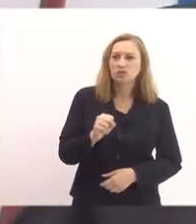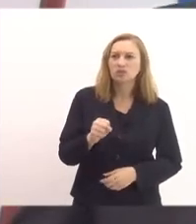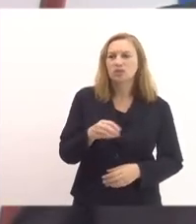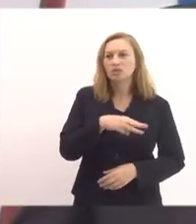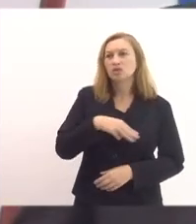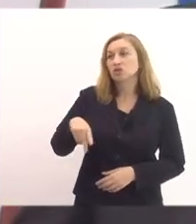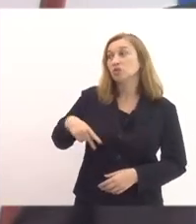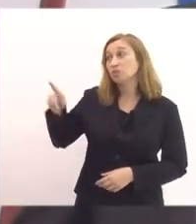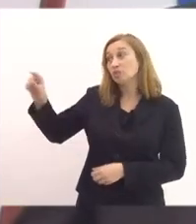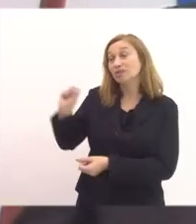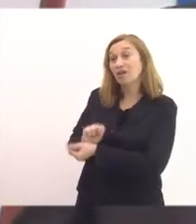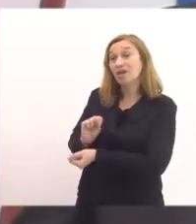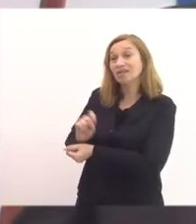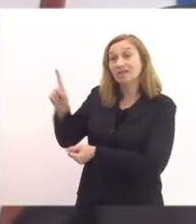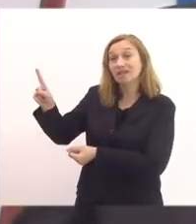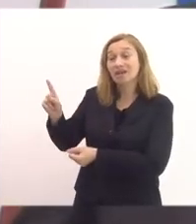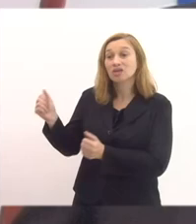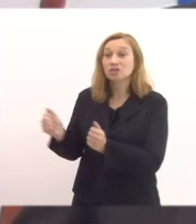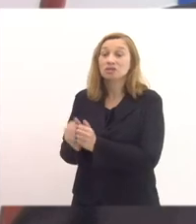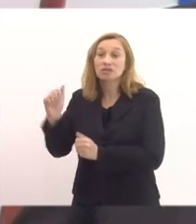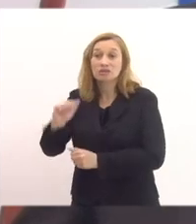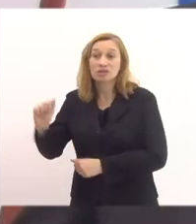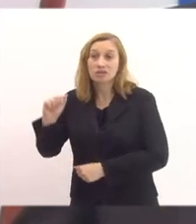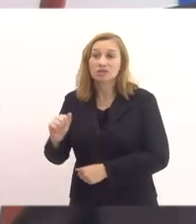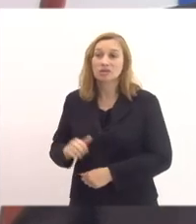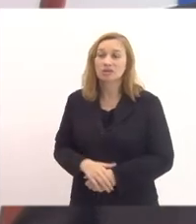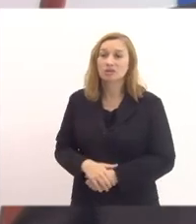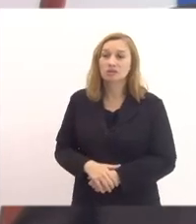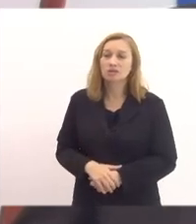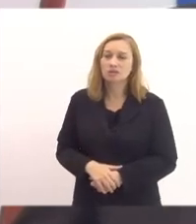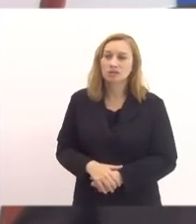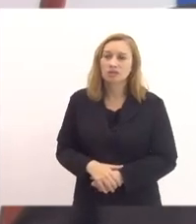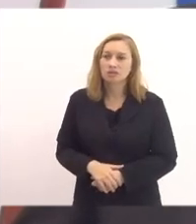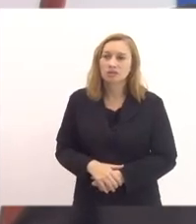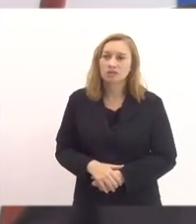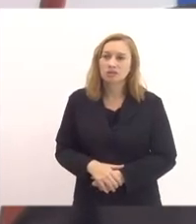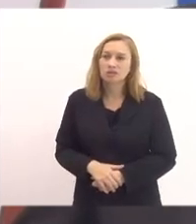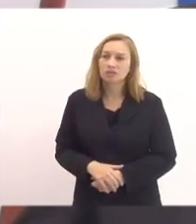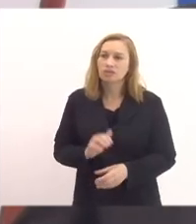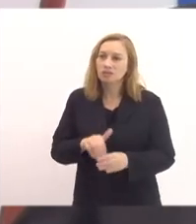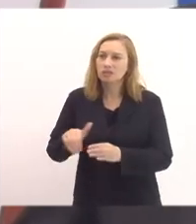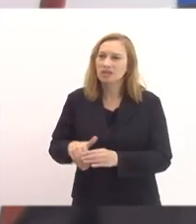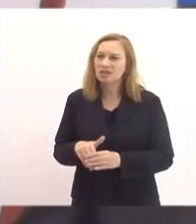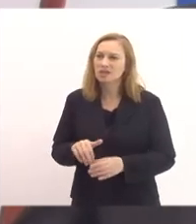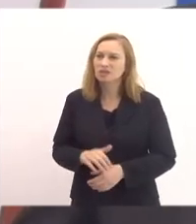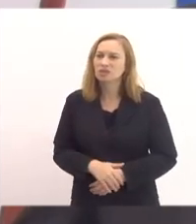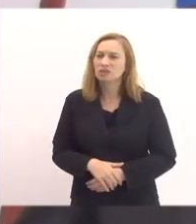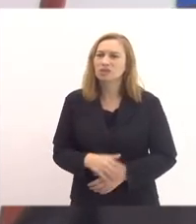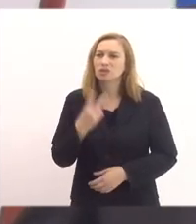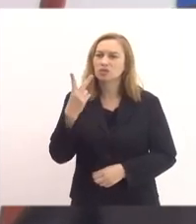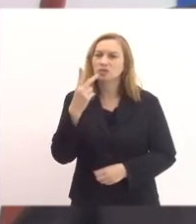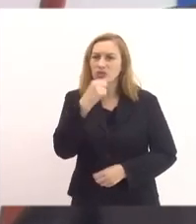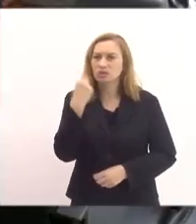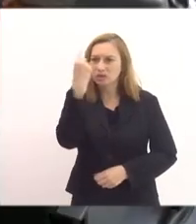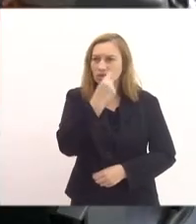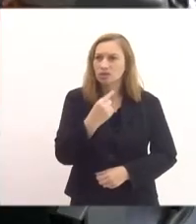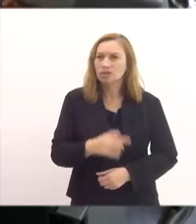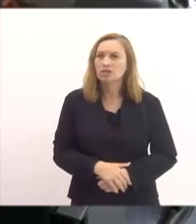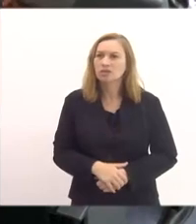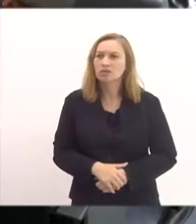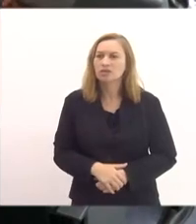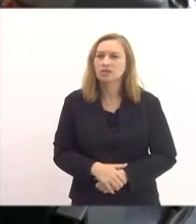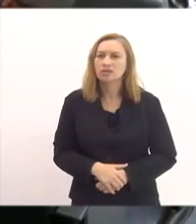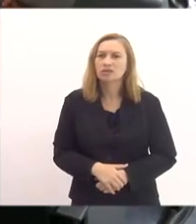está lá no meu gabinete junto com as associações das... A gente tem a votação daqui a 2 horas.